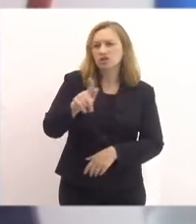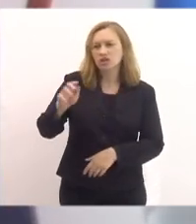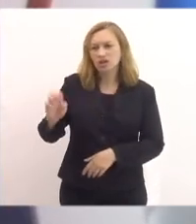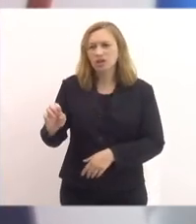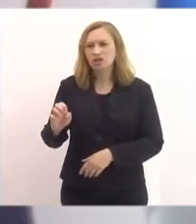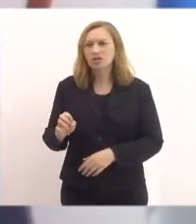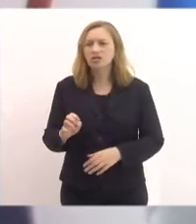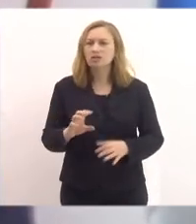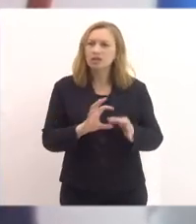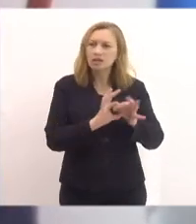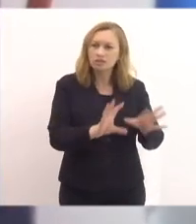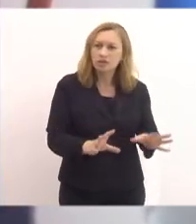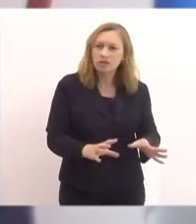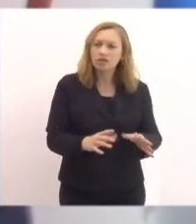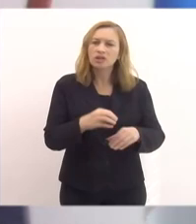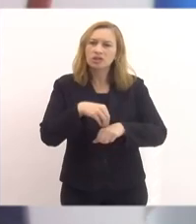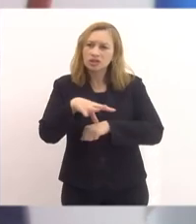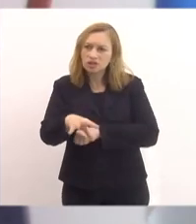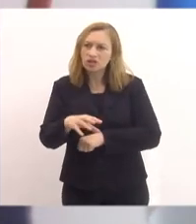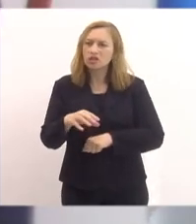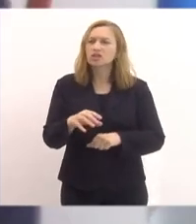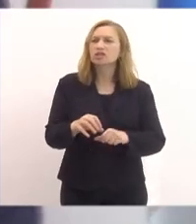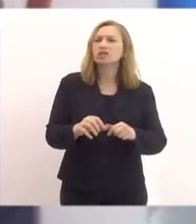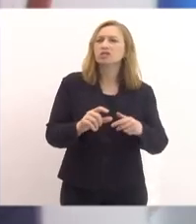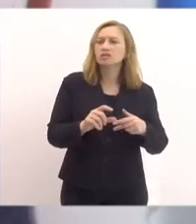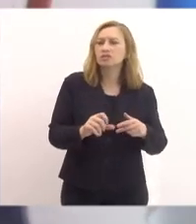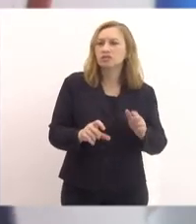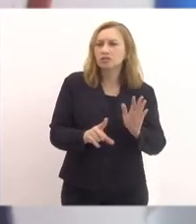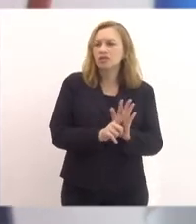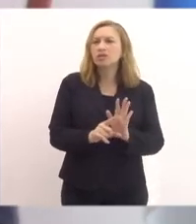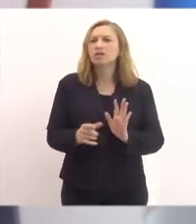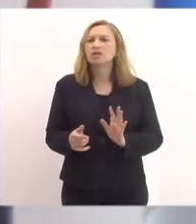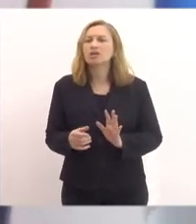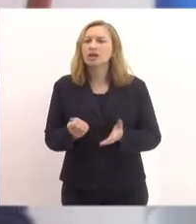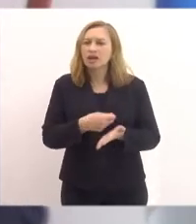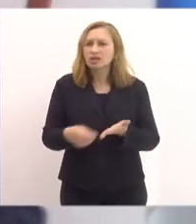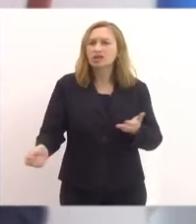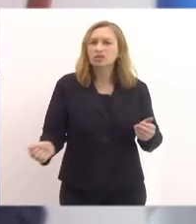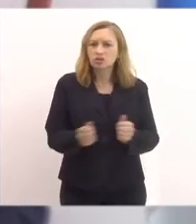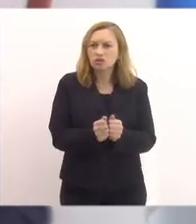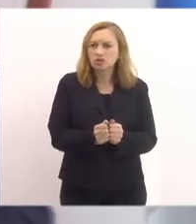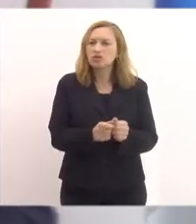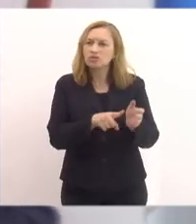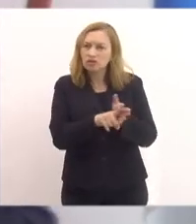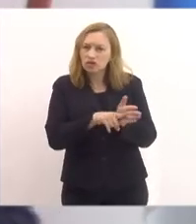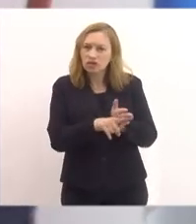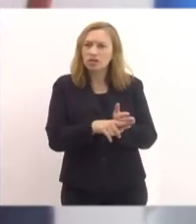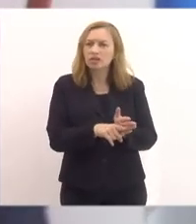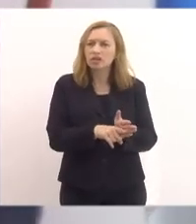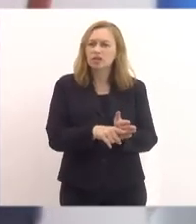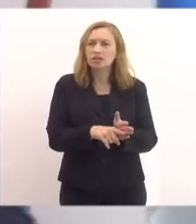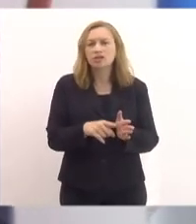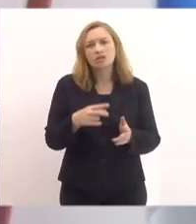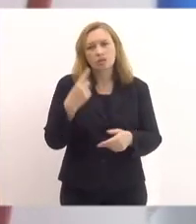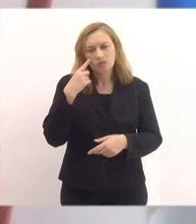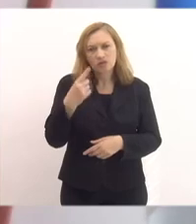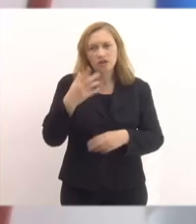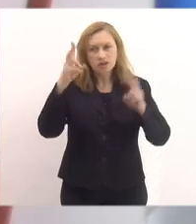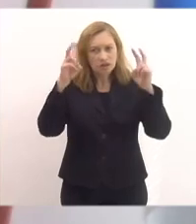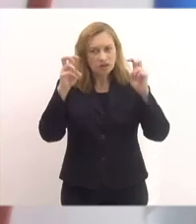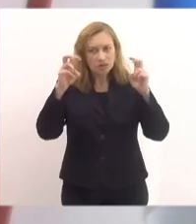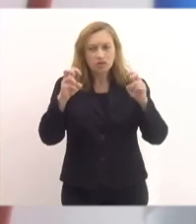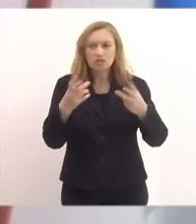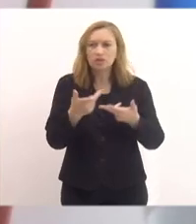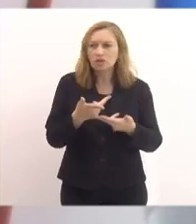gente dá o autorizativo, faz indicação legislativa, se compromete, assina junto. A gente fiscaliza. E vamos matar essa questão, porque tem coisas